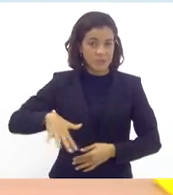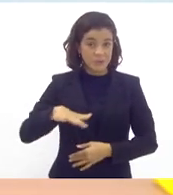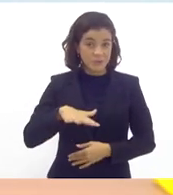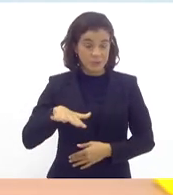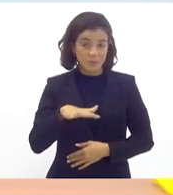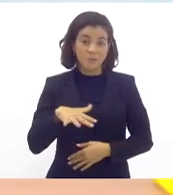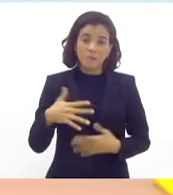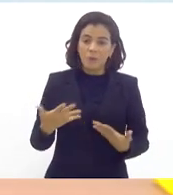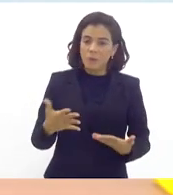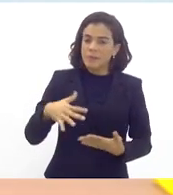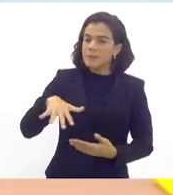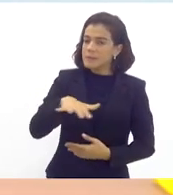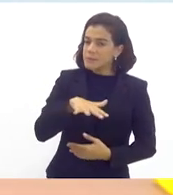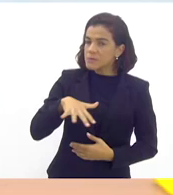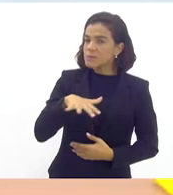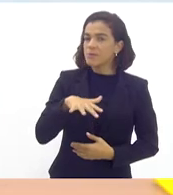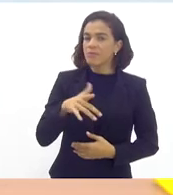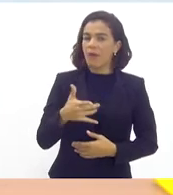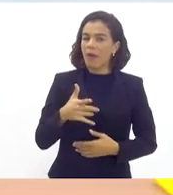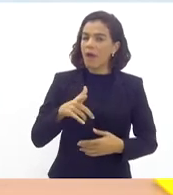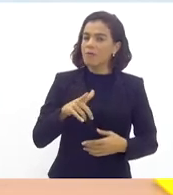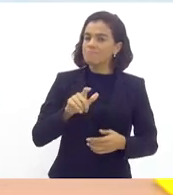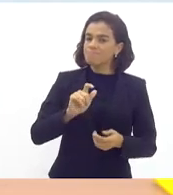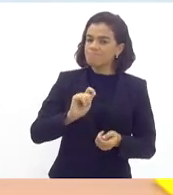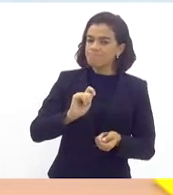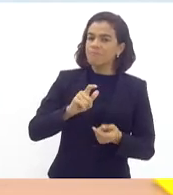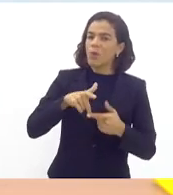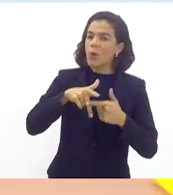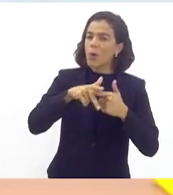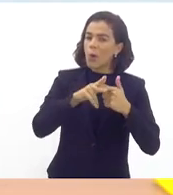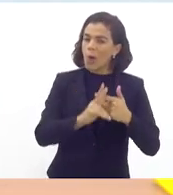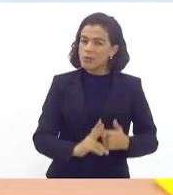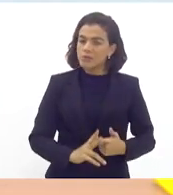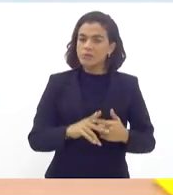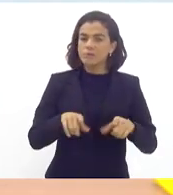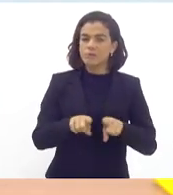Então, isso tá corrigido também,